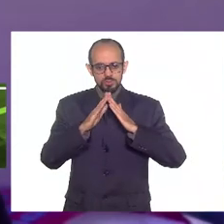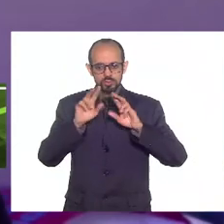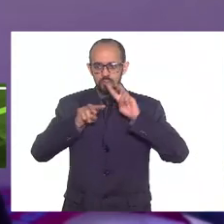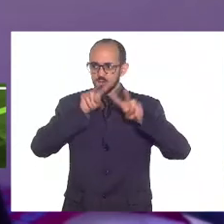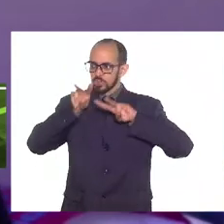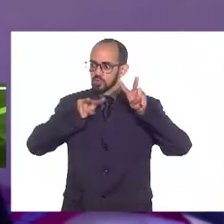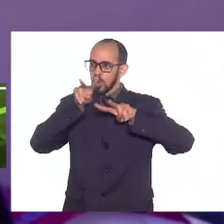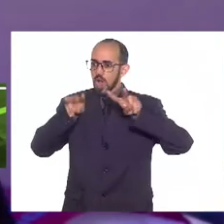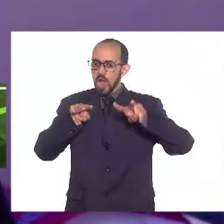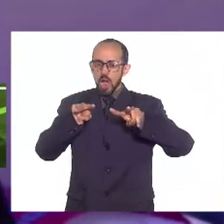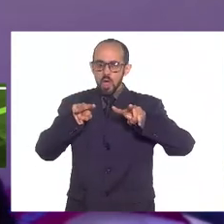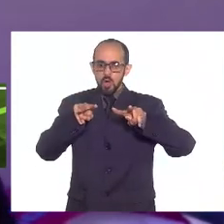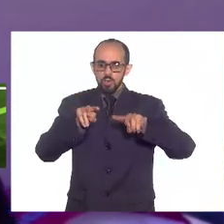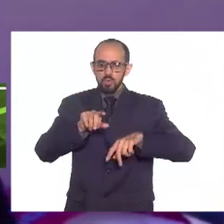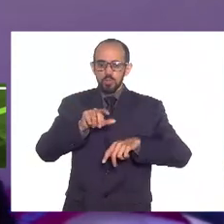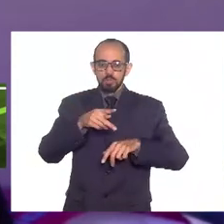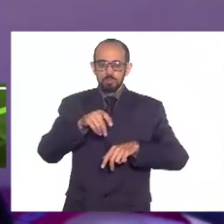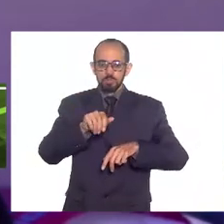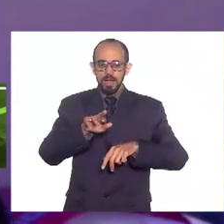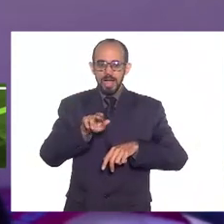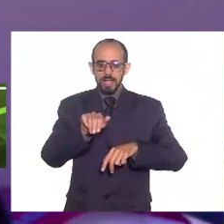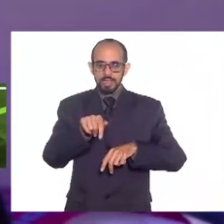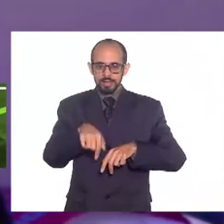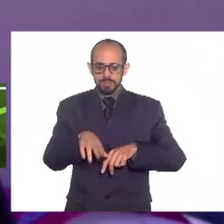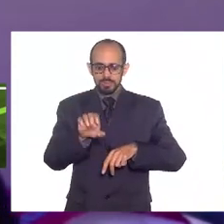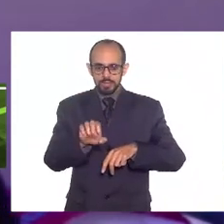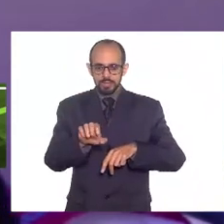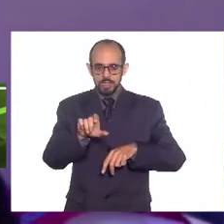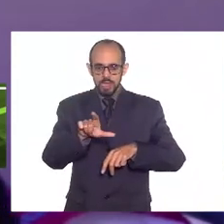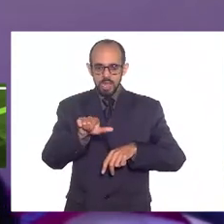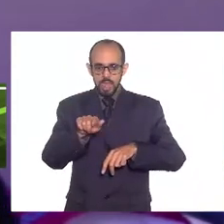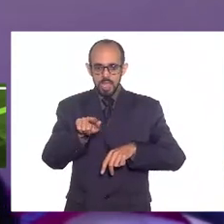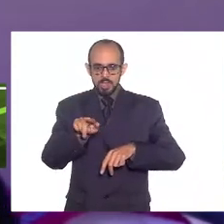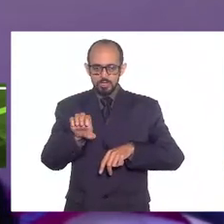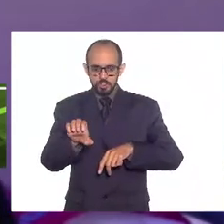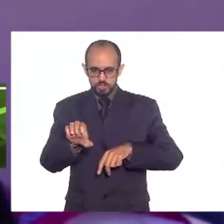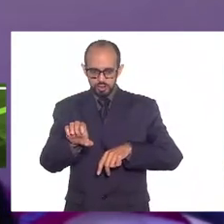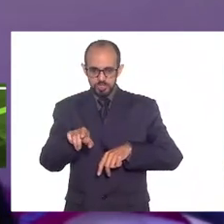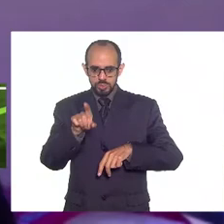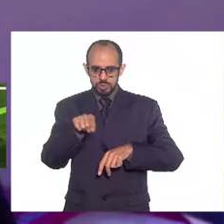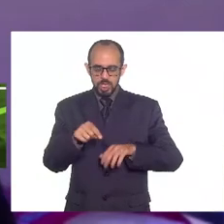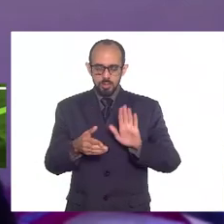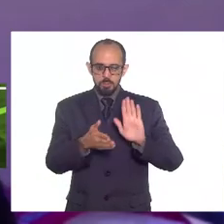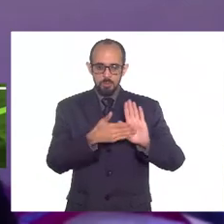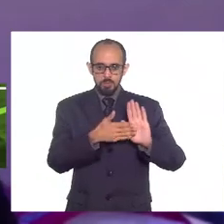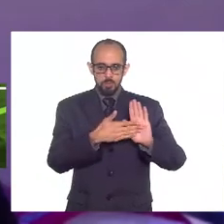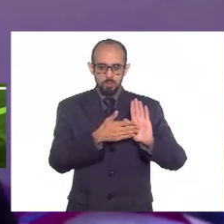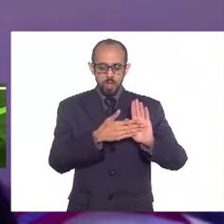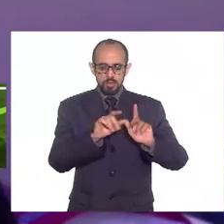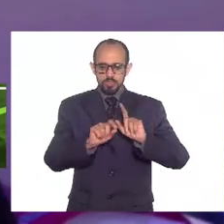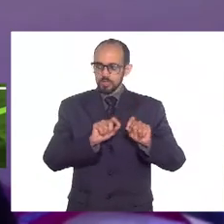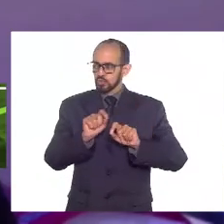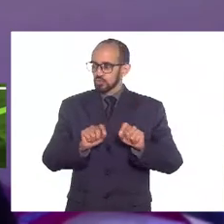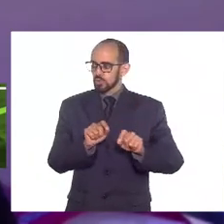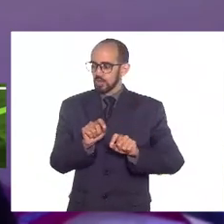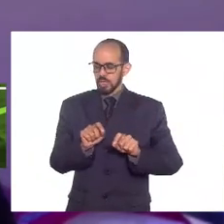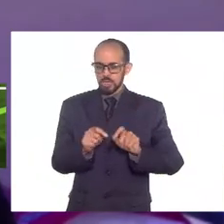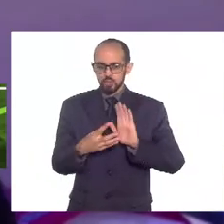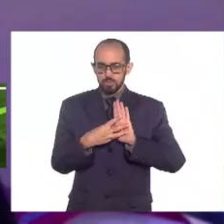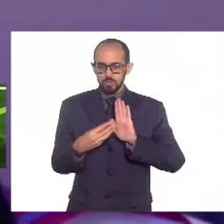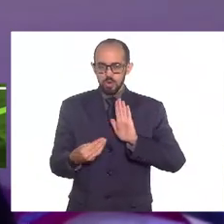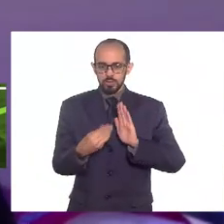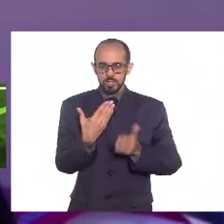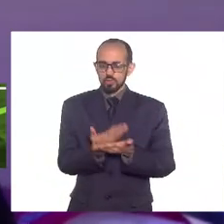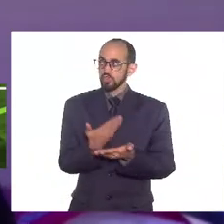46 anos por Rubens Gershman, que trouxe uma proposta, né, de modelo de